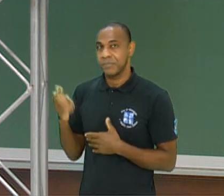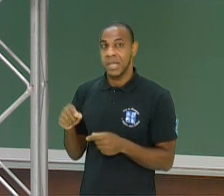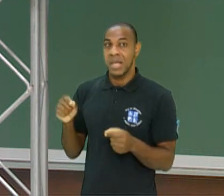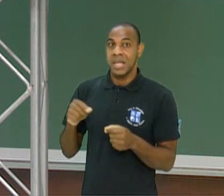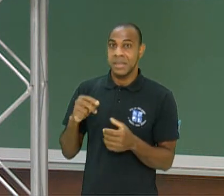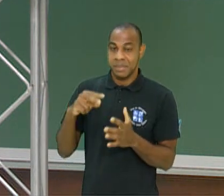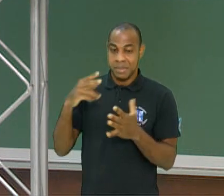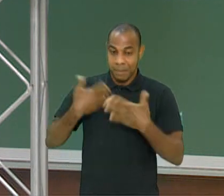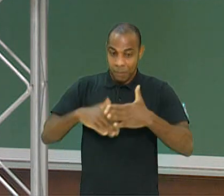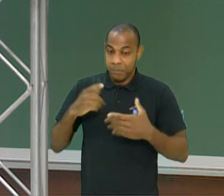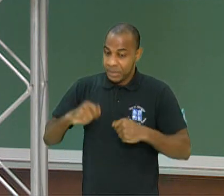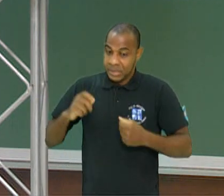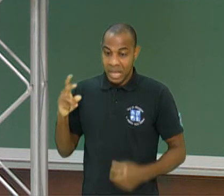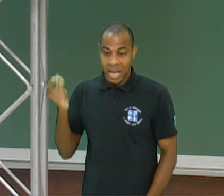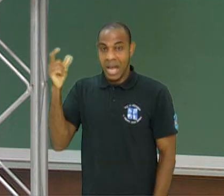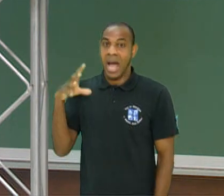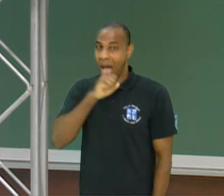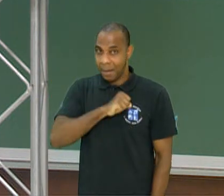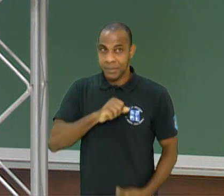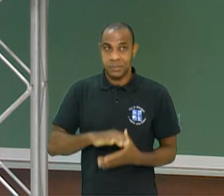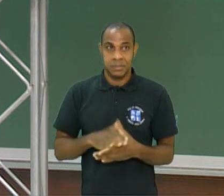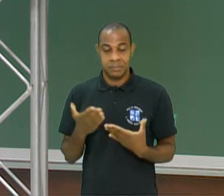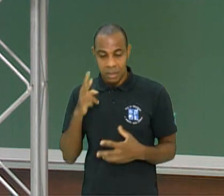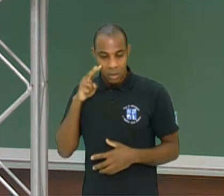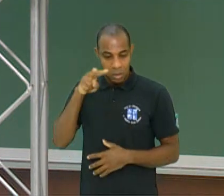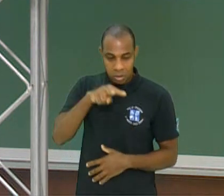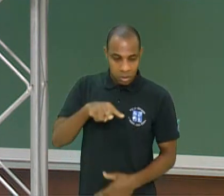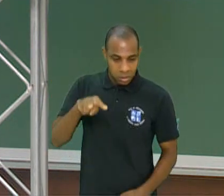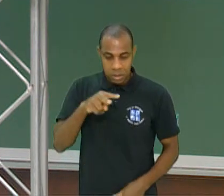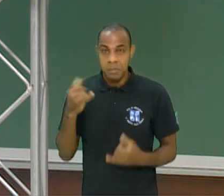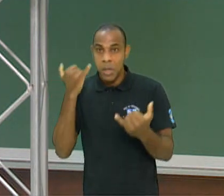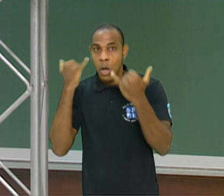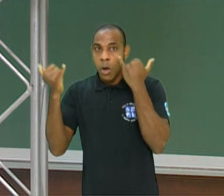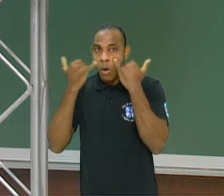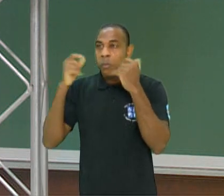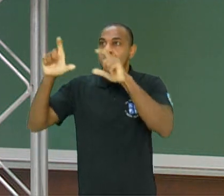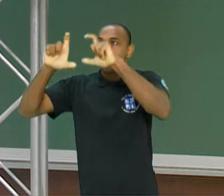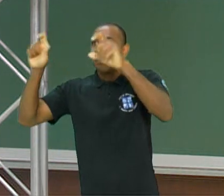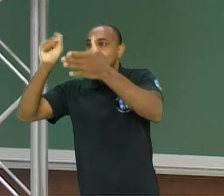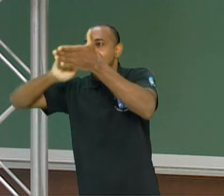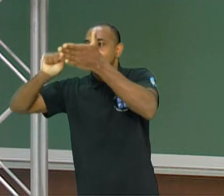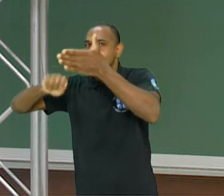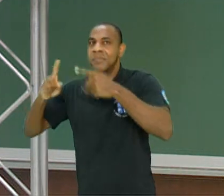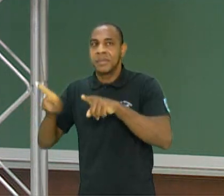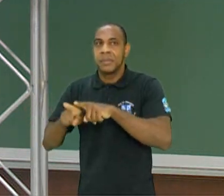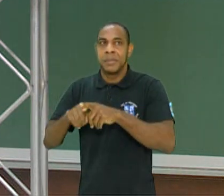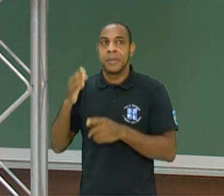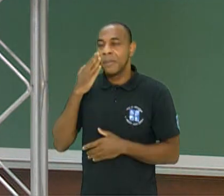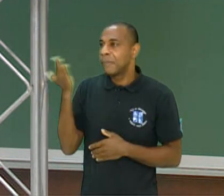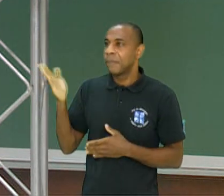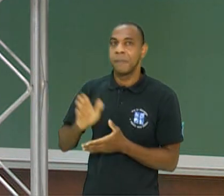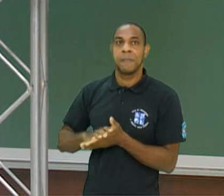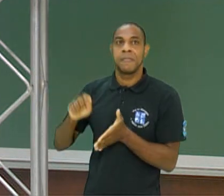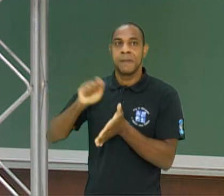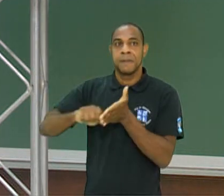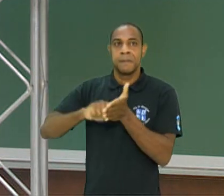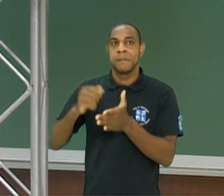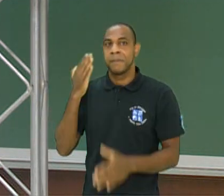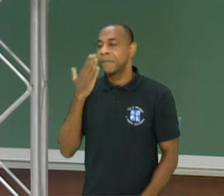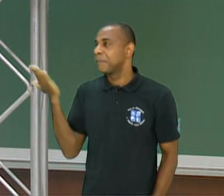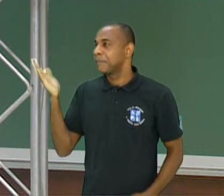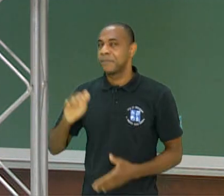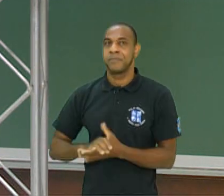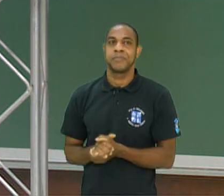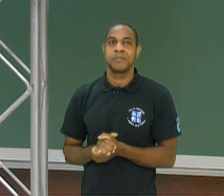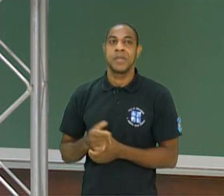rápido, né? Você tem que ser ágil nisso. Dar aquela olhada e buscar as informações ali. Daí o que está escrito, love is,